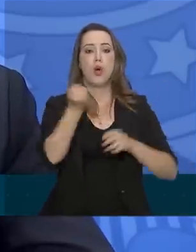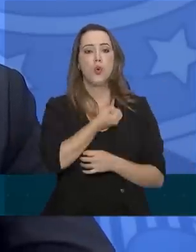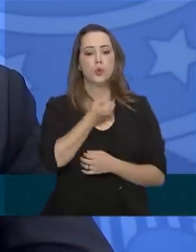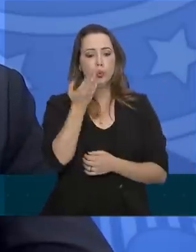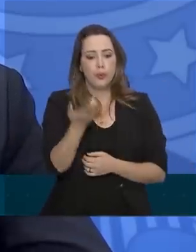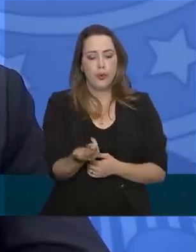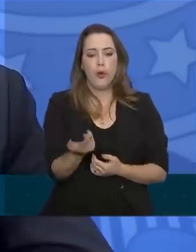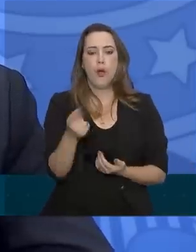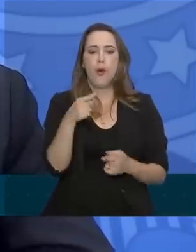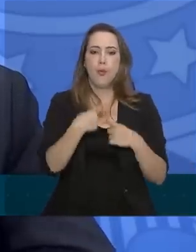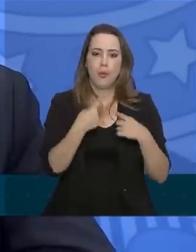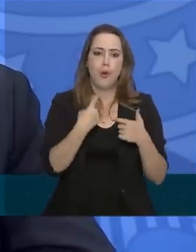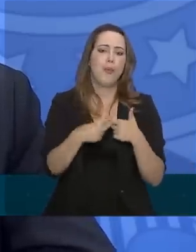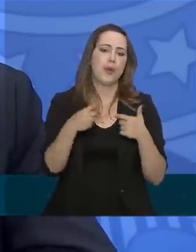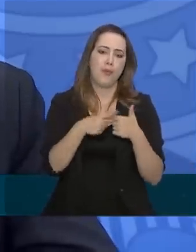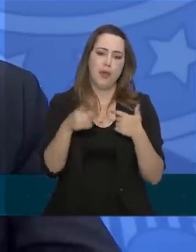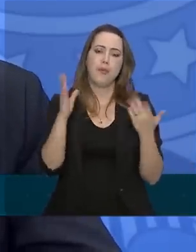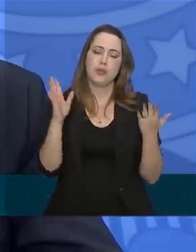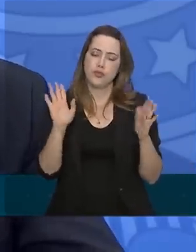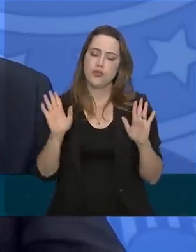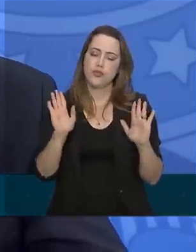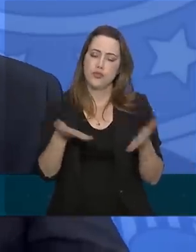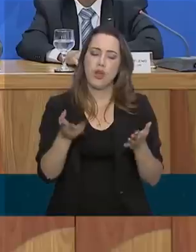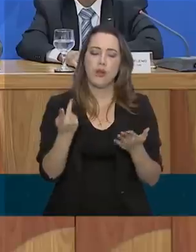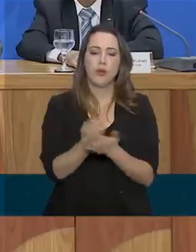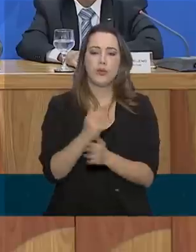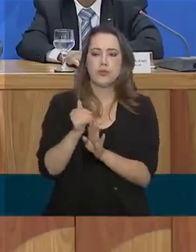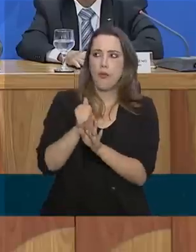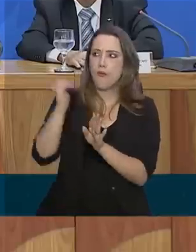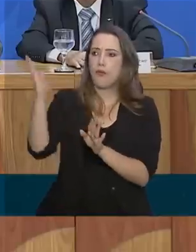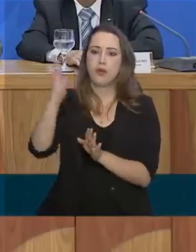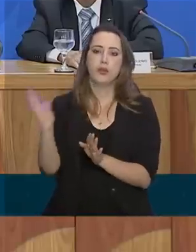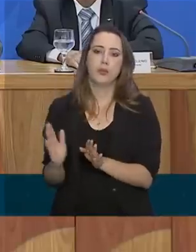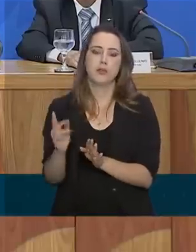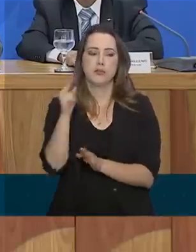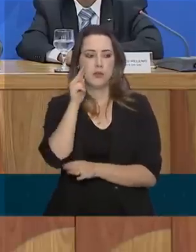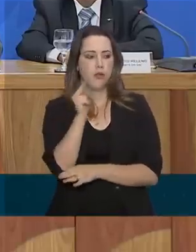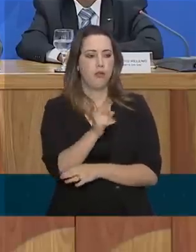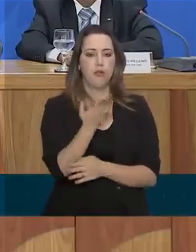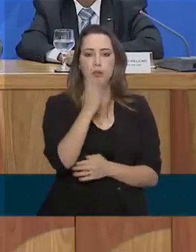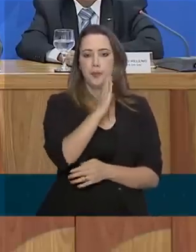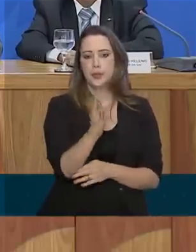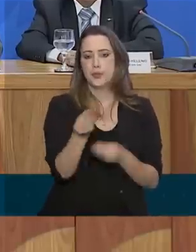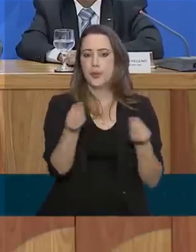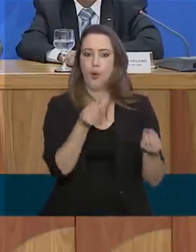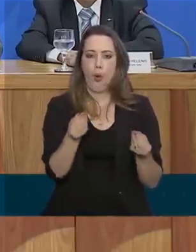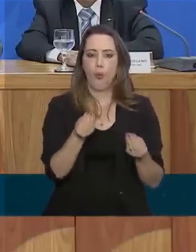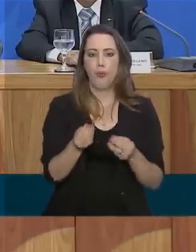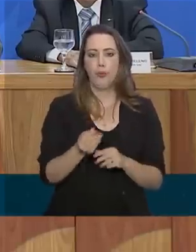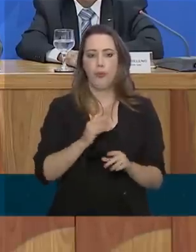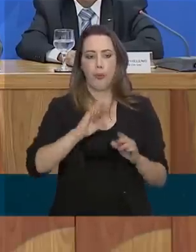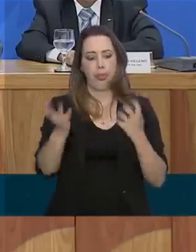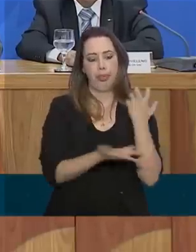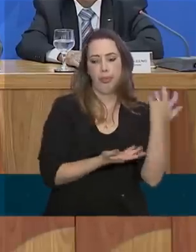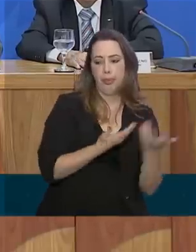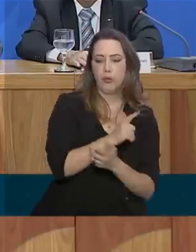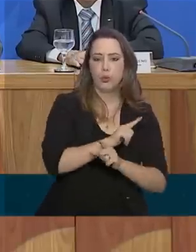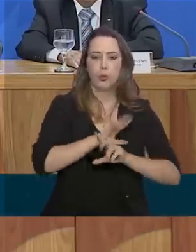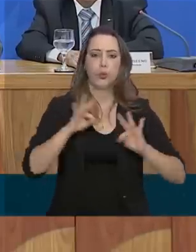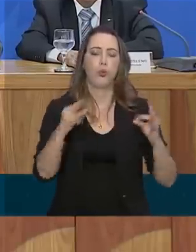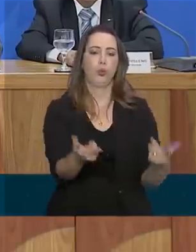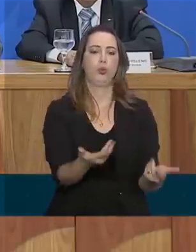estrago praticamente já tá feito fora do brasil próxima pergunta jornalista rodolfo costa